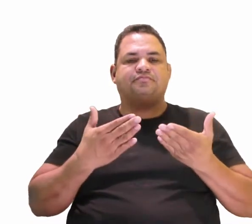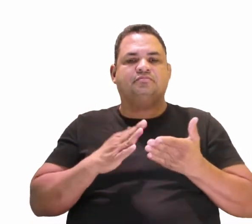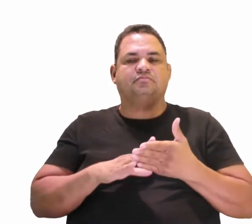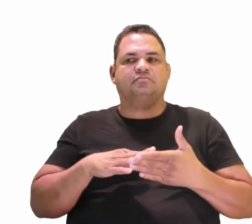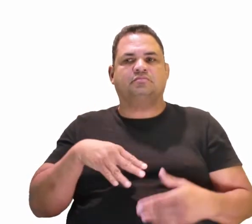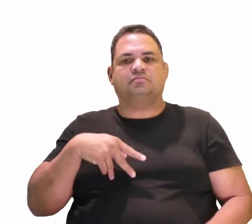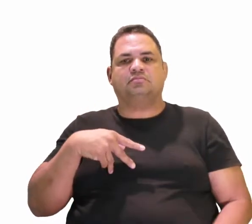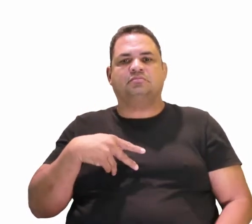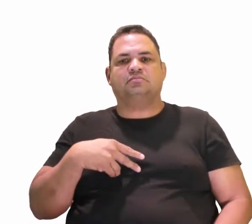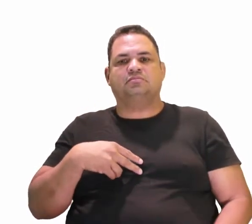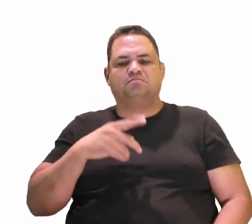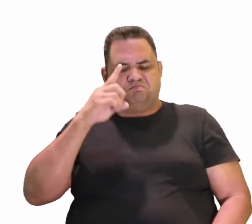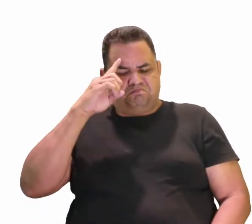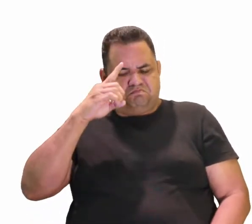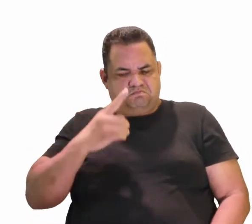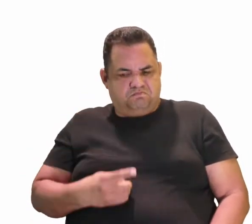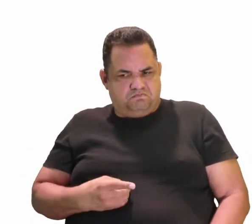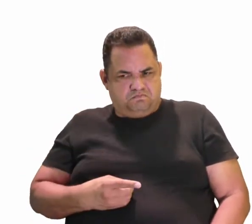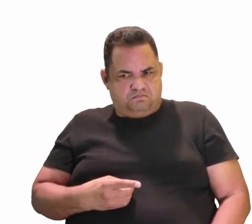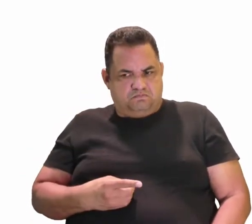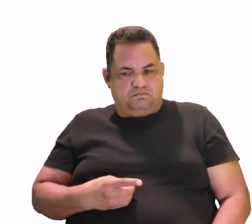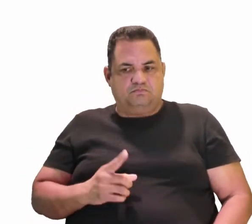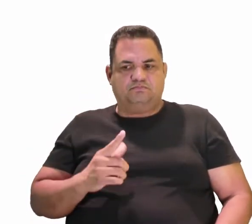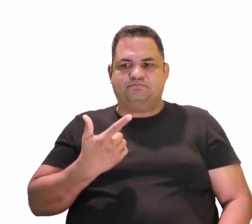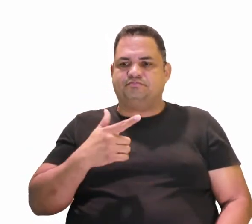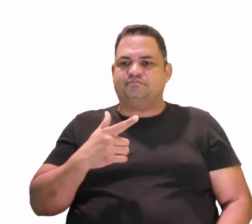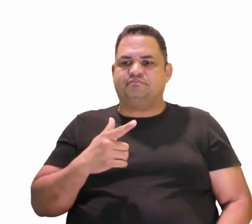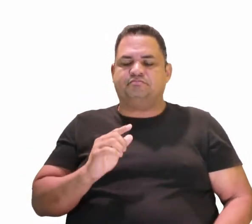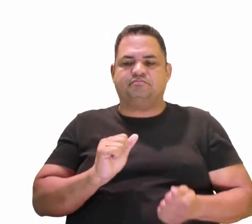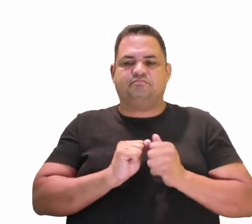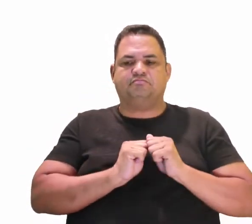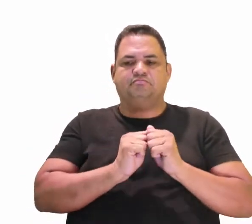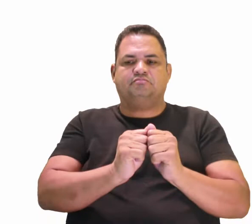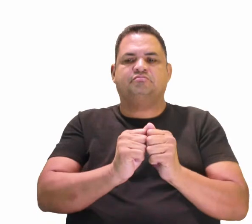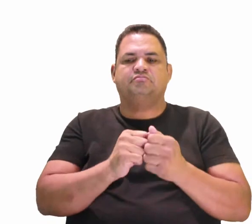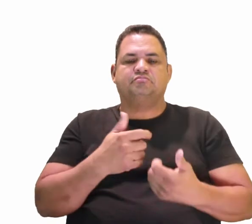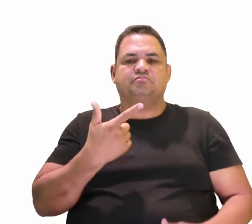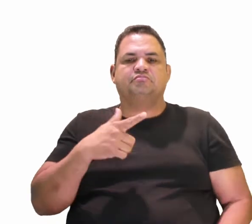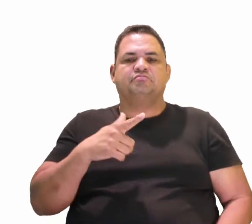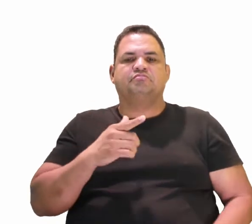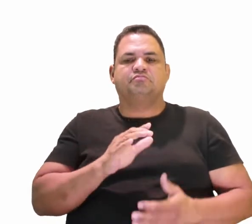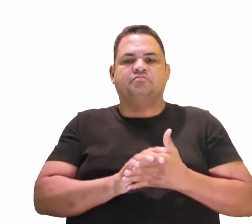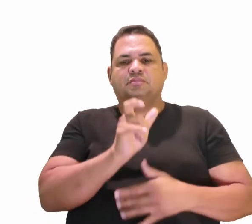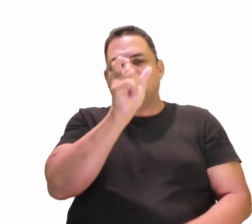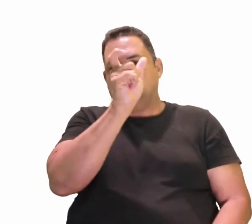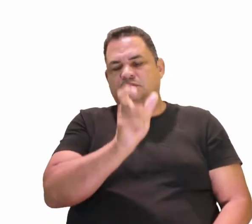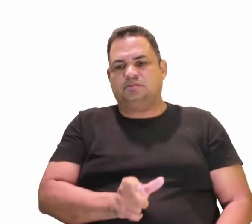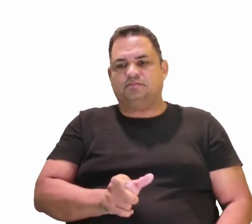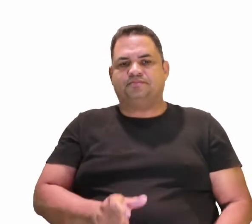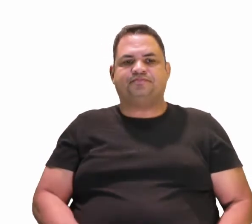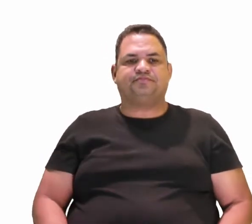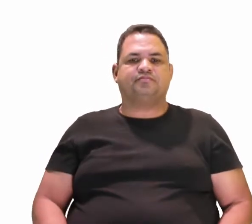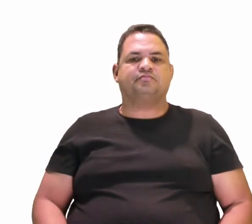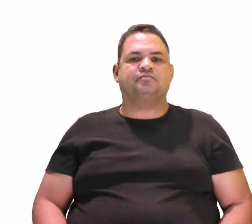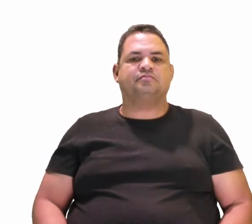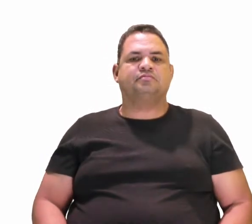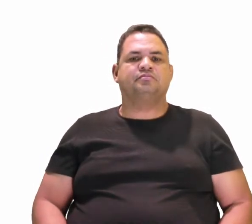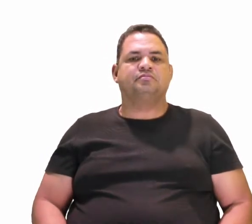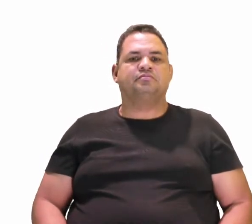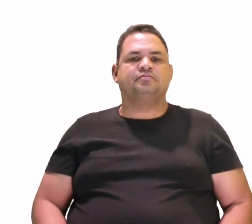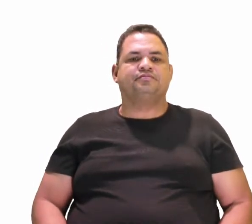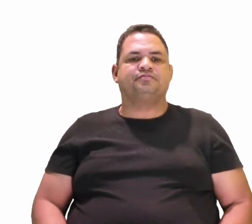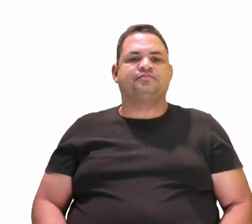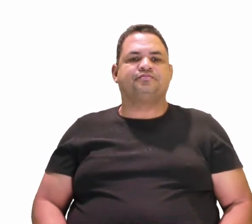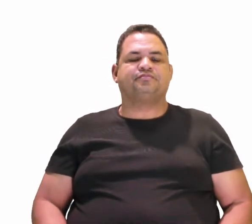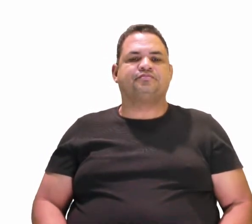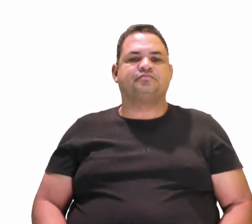de modo imperativo, ele não vem acompanhado de sujeito. Então, quem vem na frente da minha